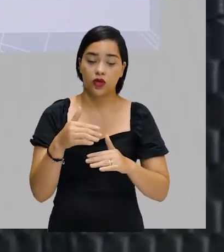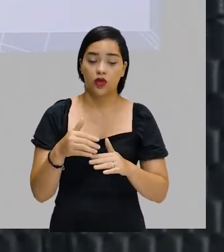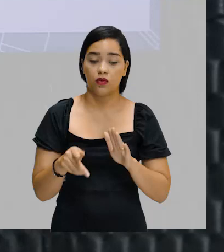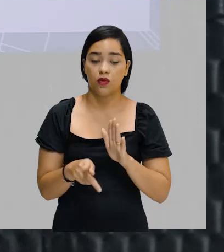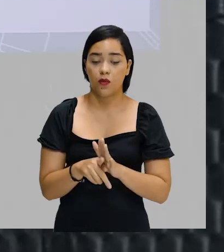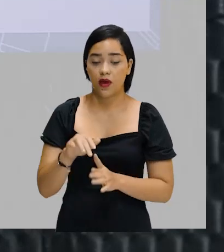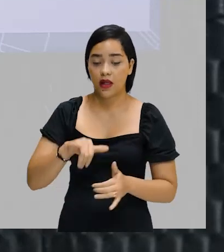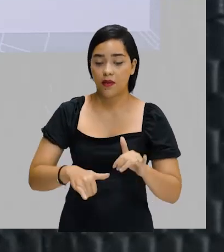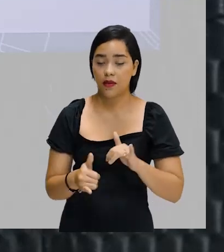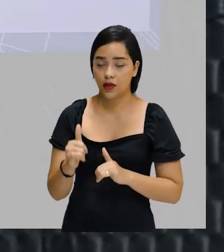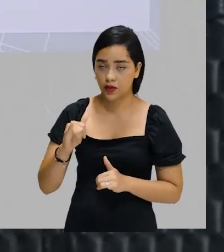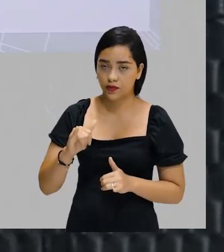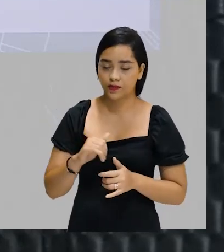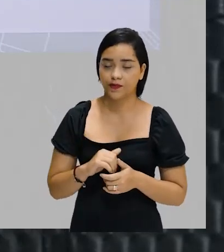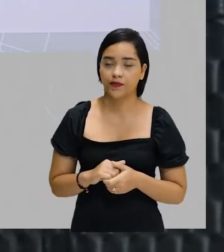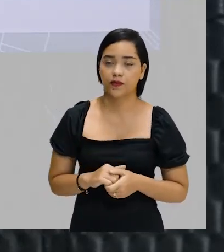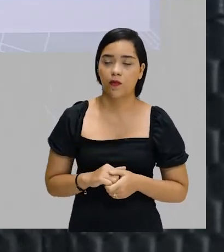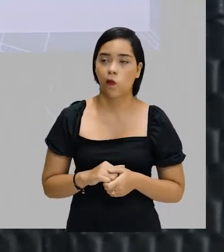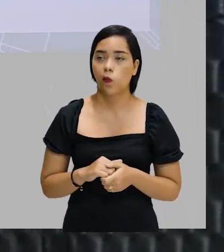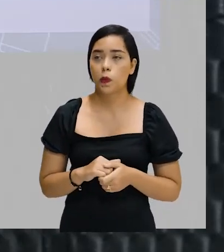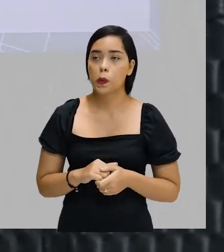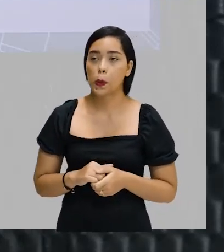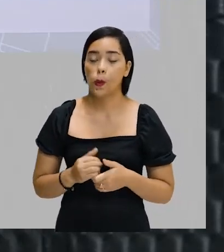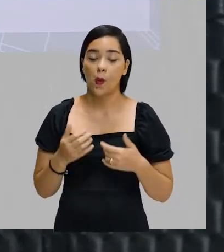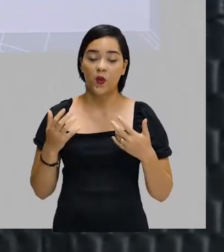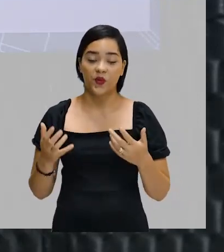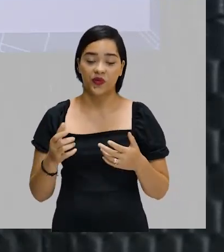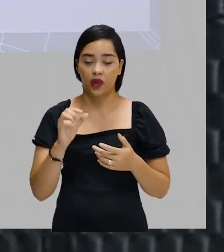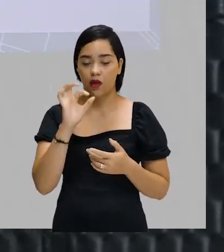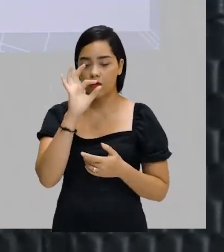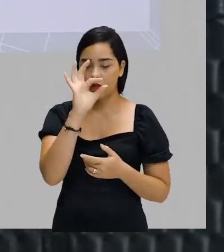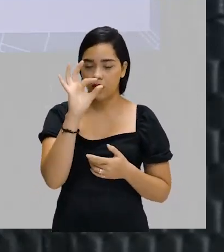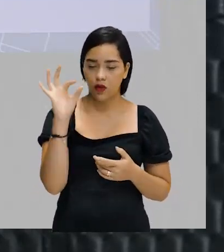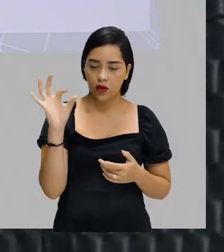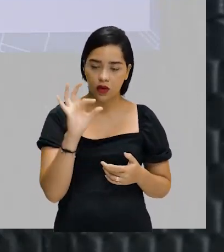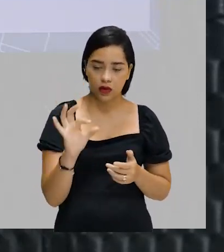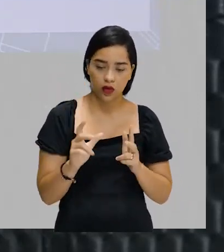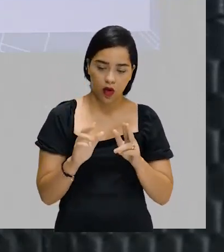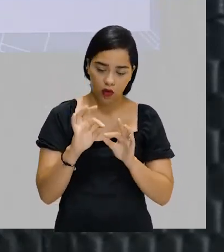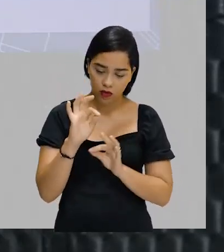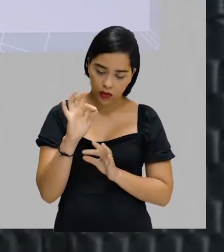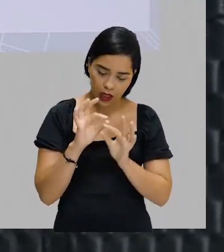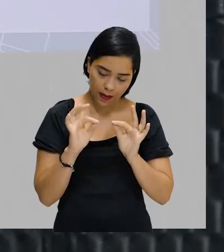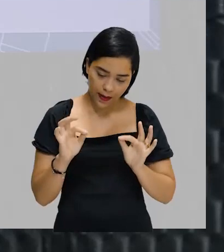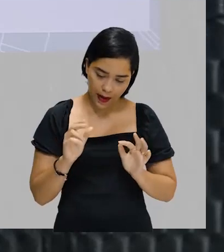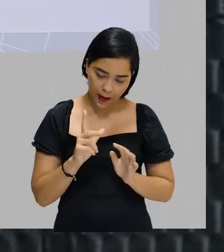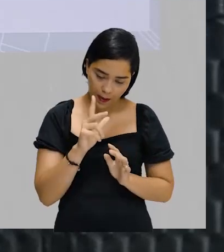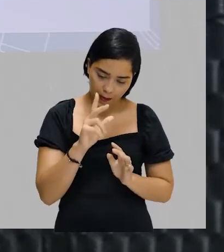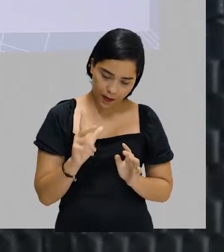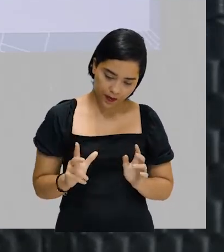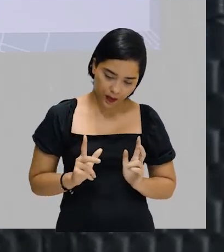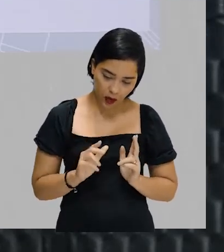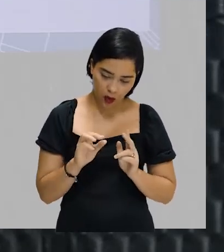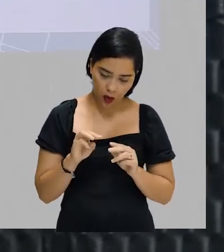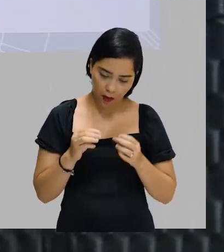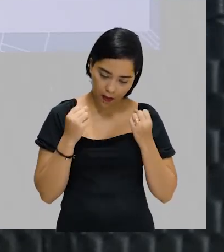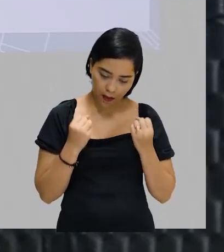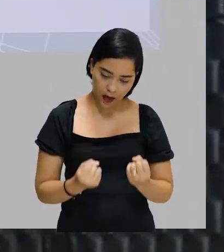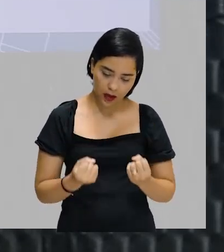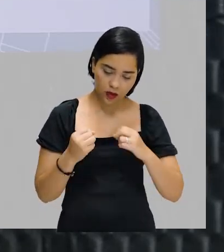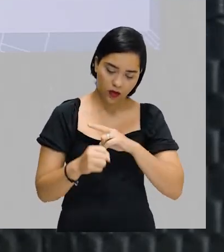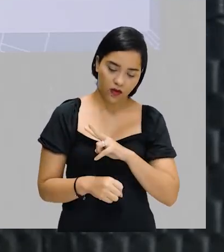o mesmo elemento químico. Então, bolinhas do mesmo tamanho e de mesma massa